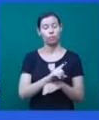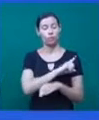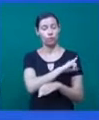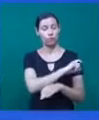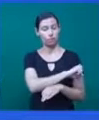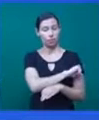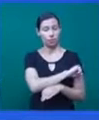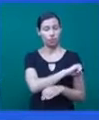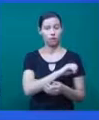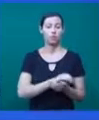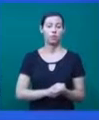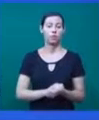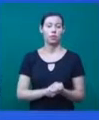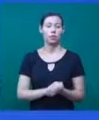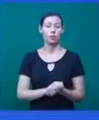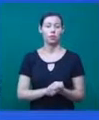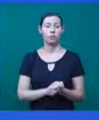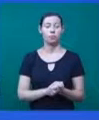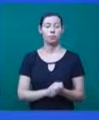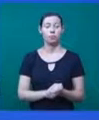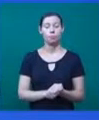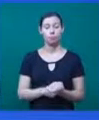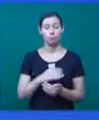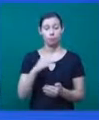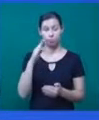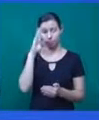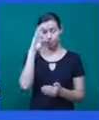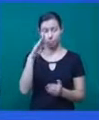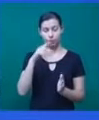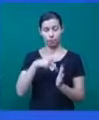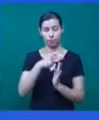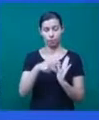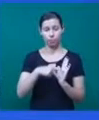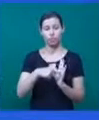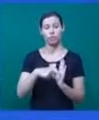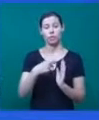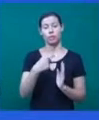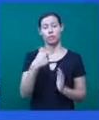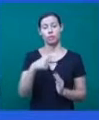e, de preferência, nos últimos períodos. Contato